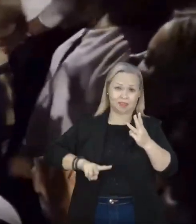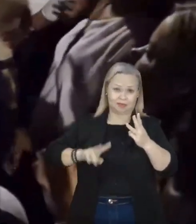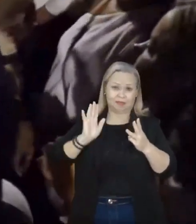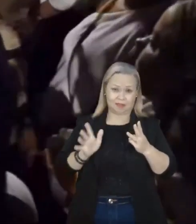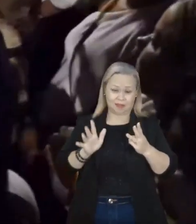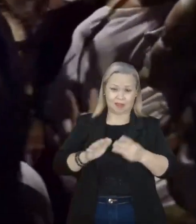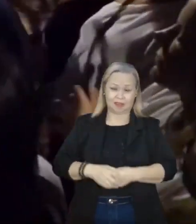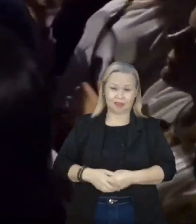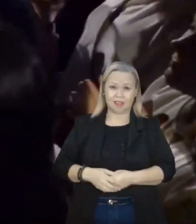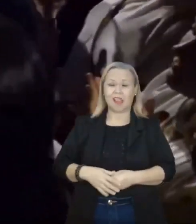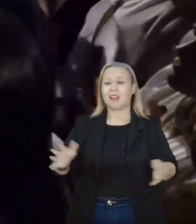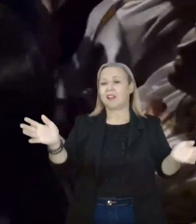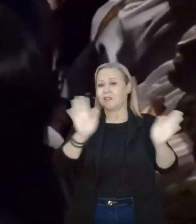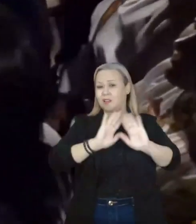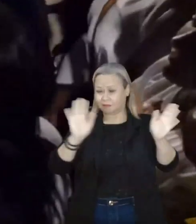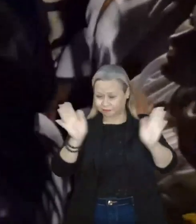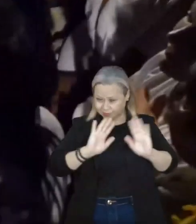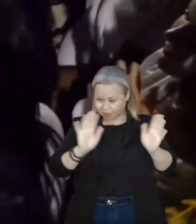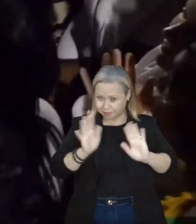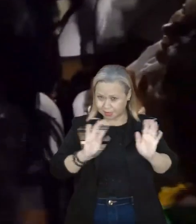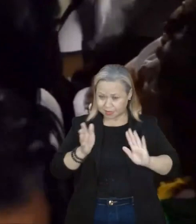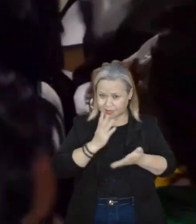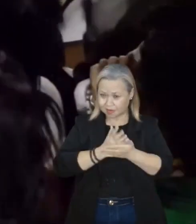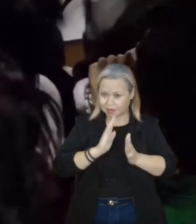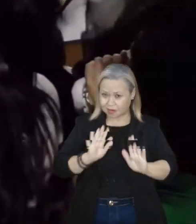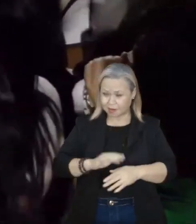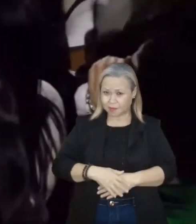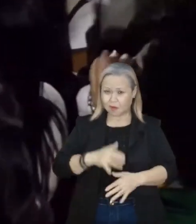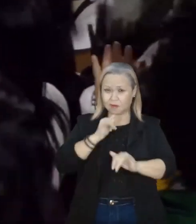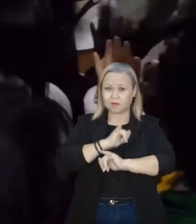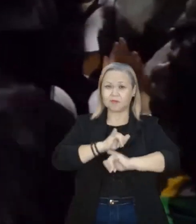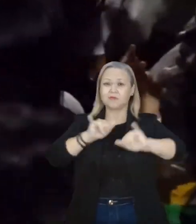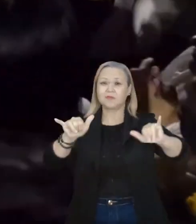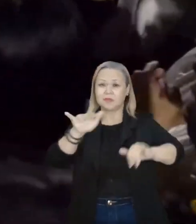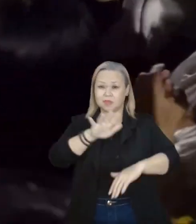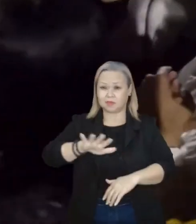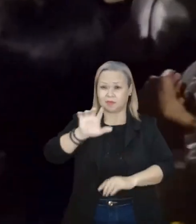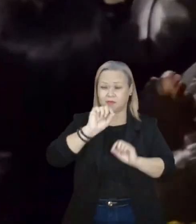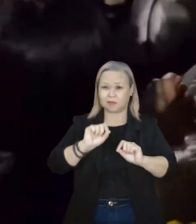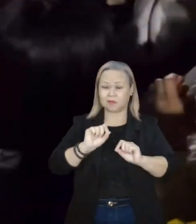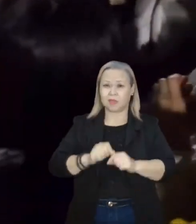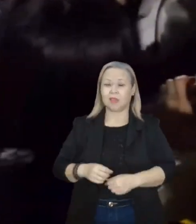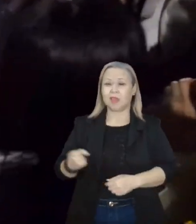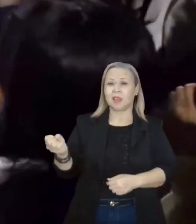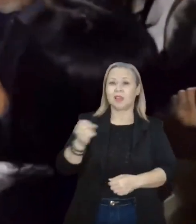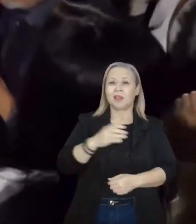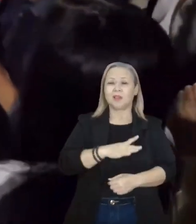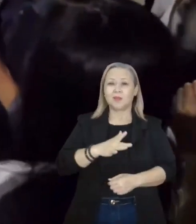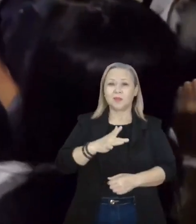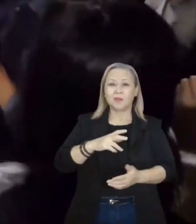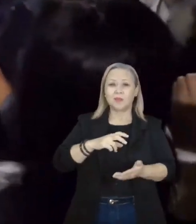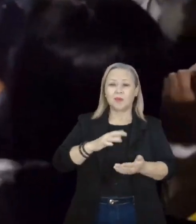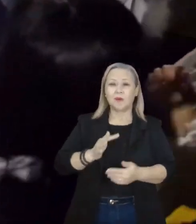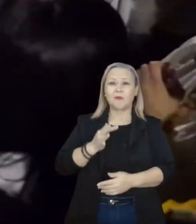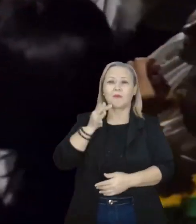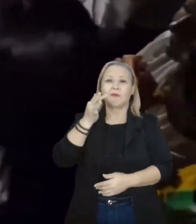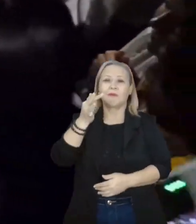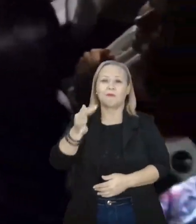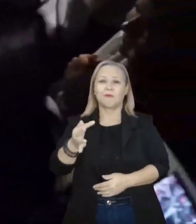Eu quero me despedir de vocês, dizendo para vocês que um novo amanhã está